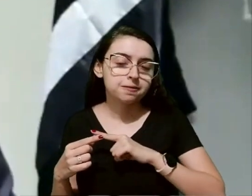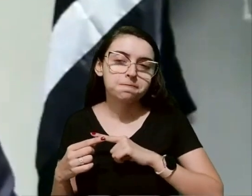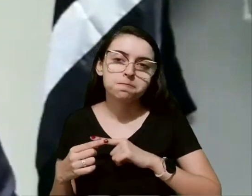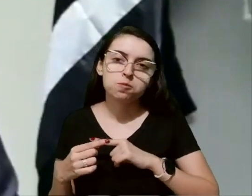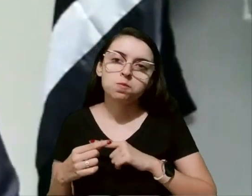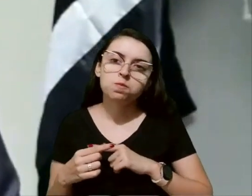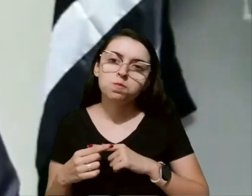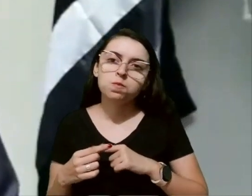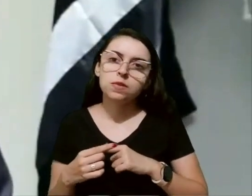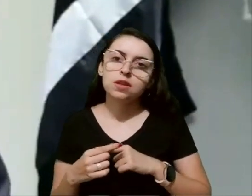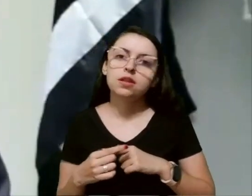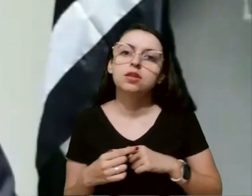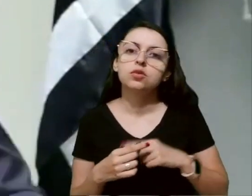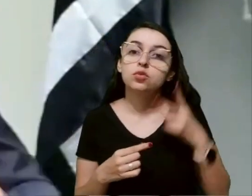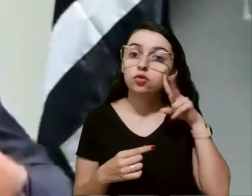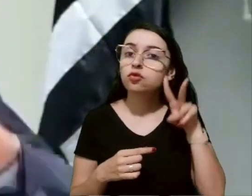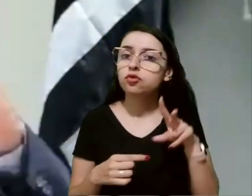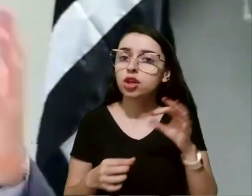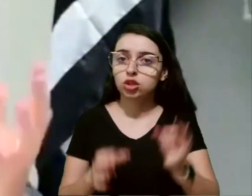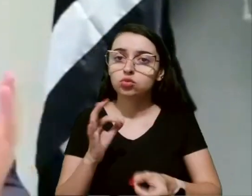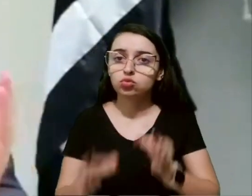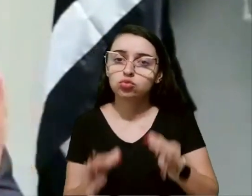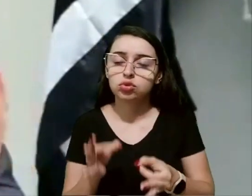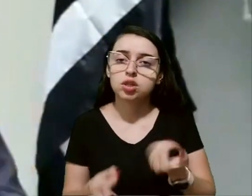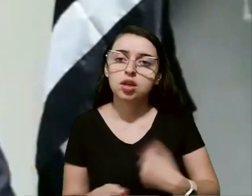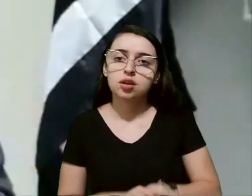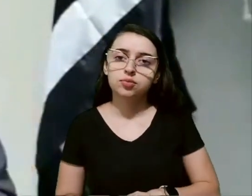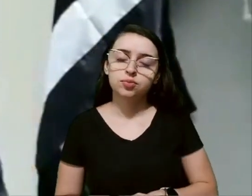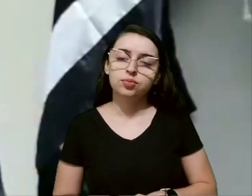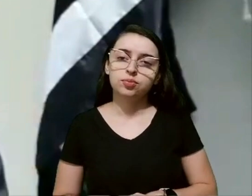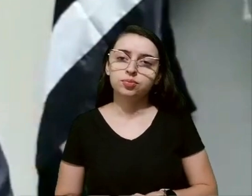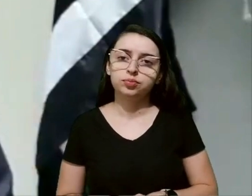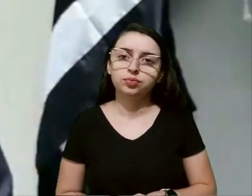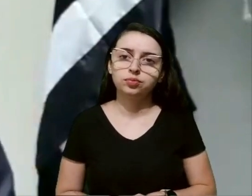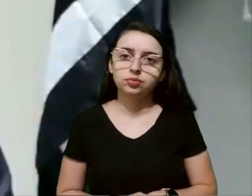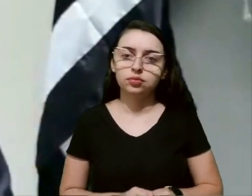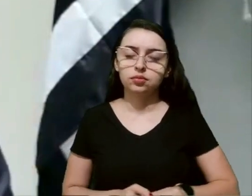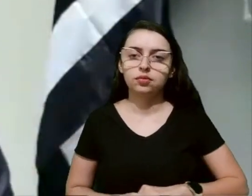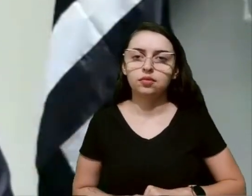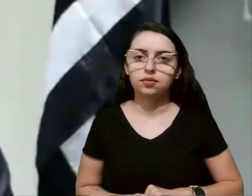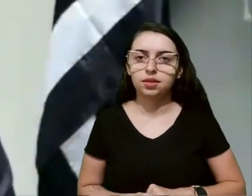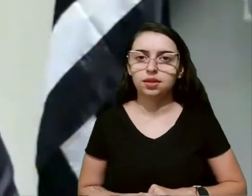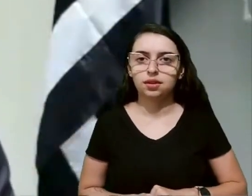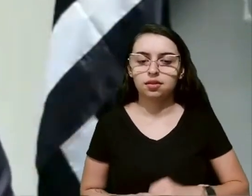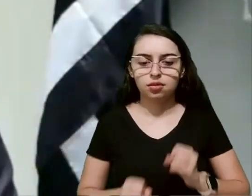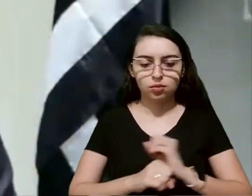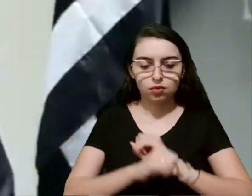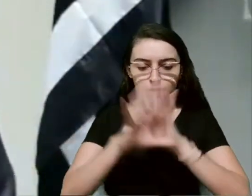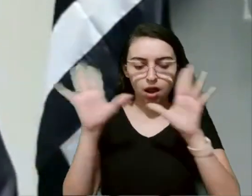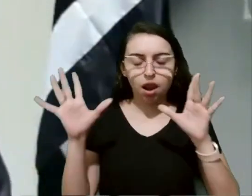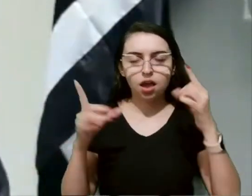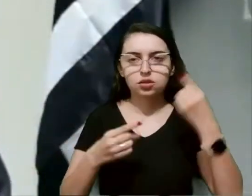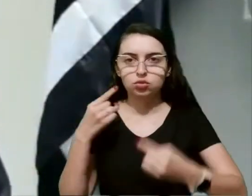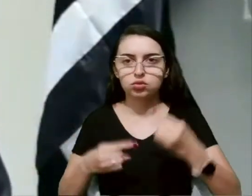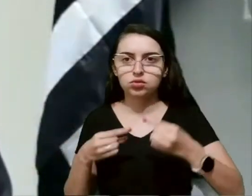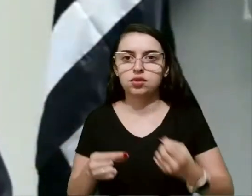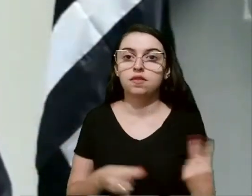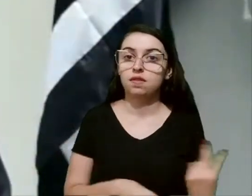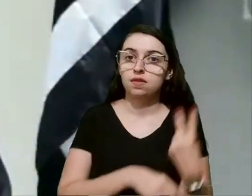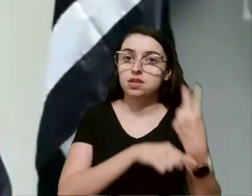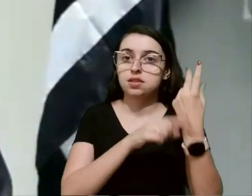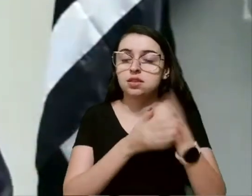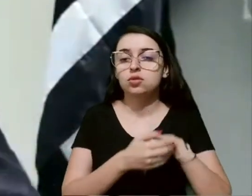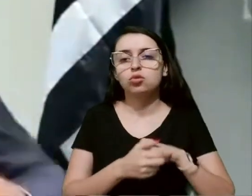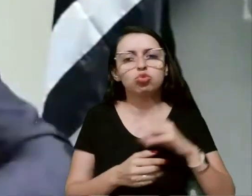que seria o ideal de se ver um judiciário e um sistema jurídico, né, que através do judiciário ele sinalizasse da maneira mais clara como todas as disputas vão ser